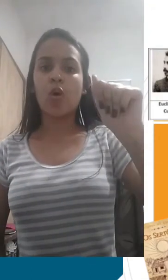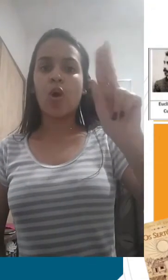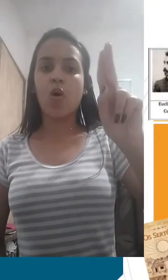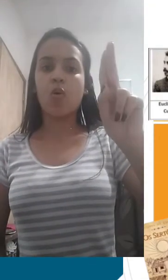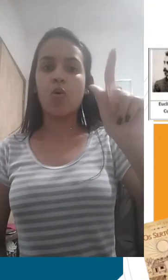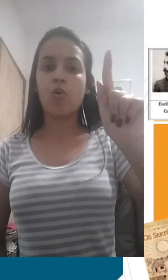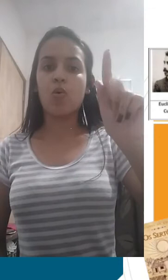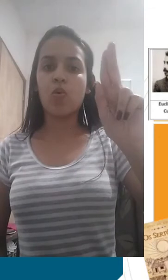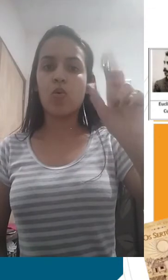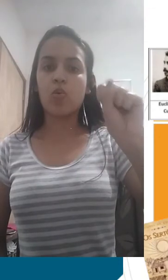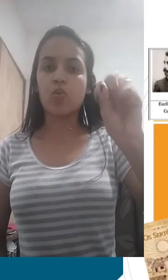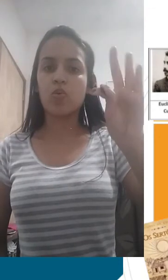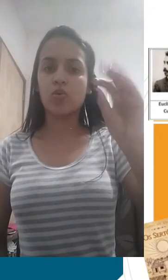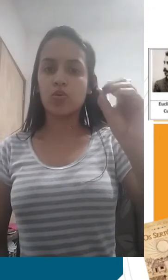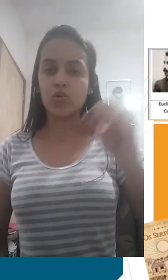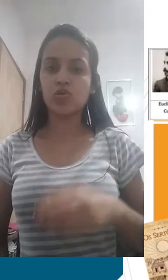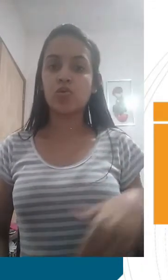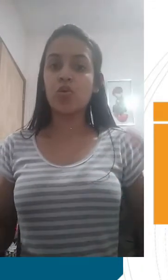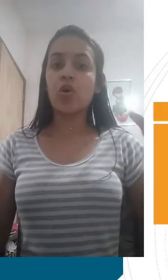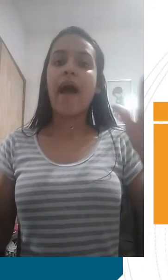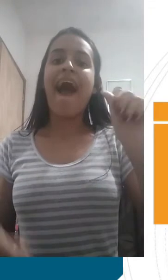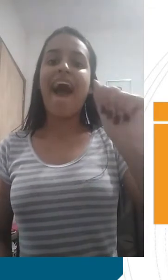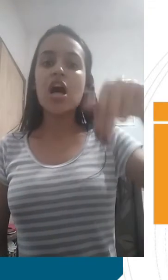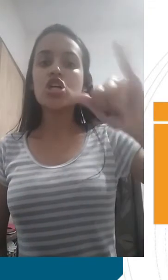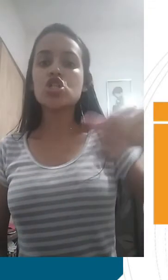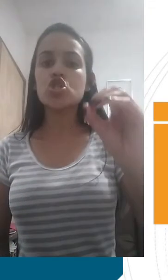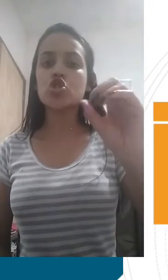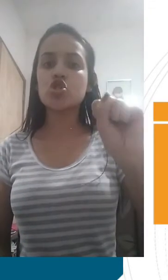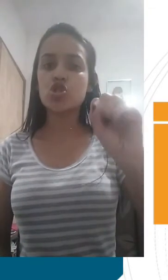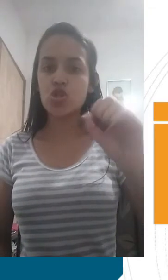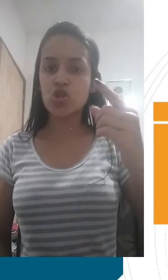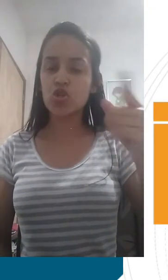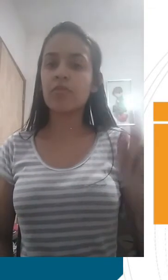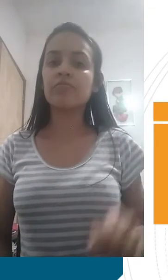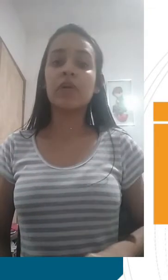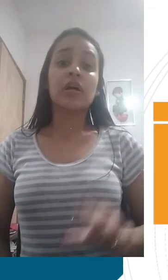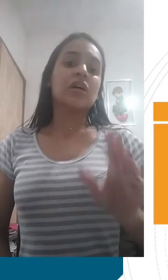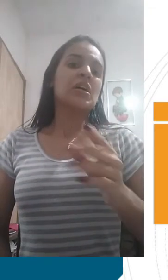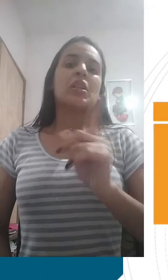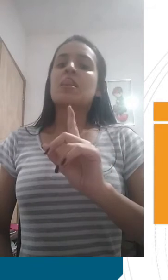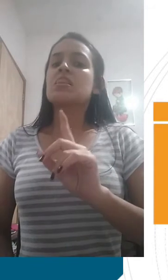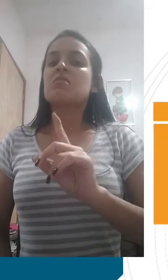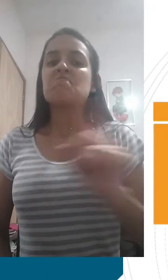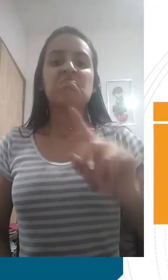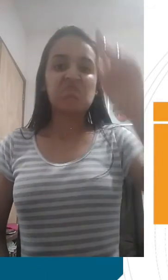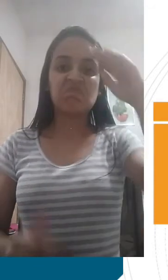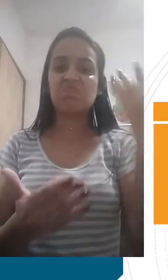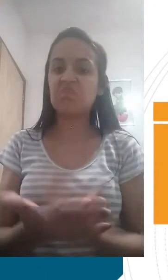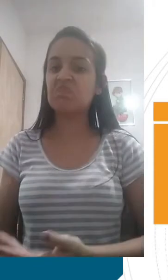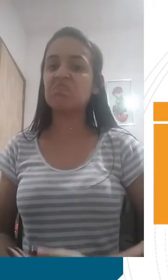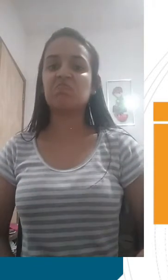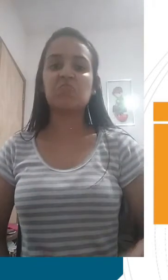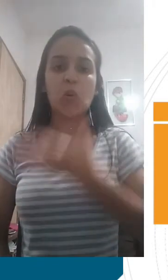espécie humana. Enquanto no Brasil nós tínhamos o pré-modernismo, na Europa